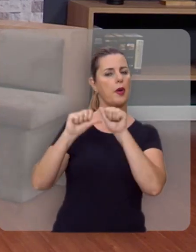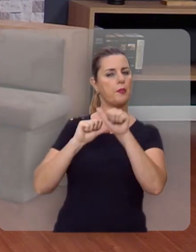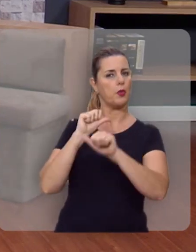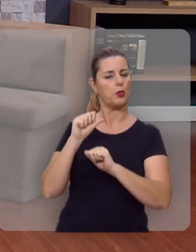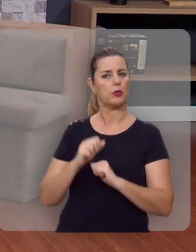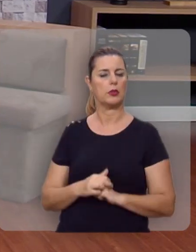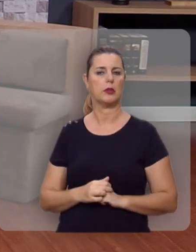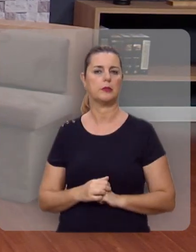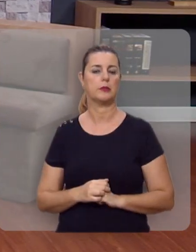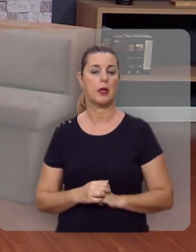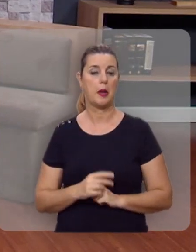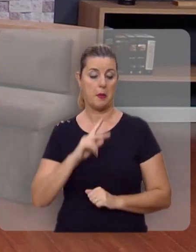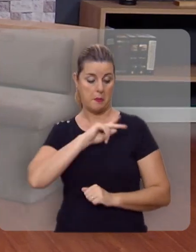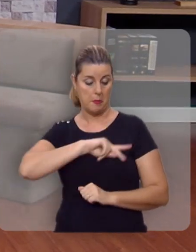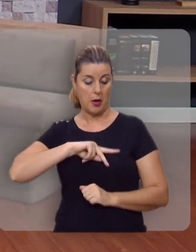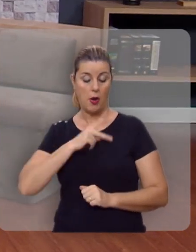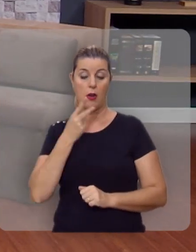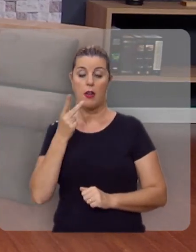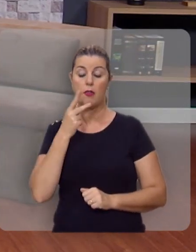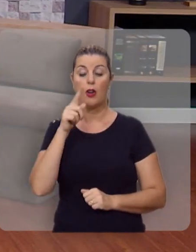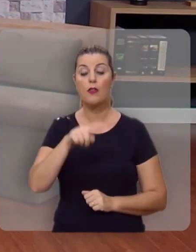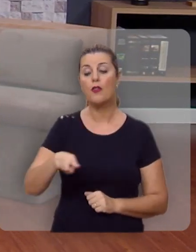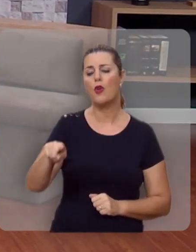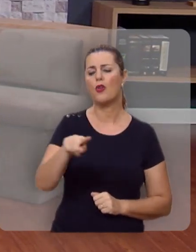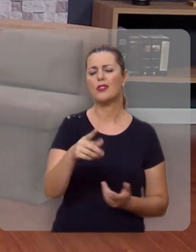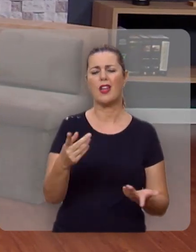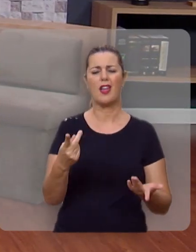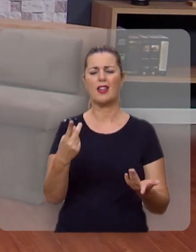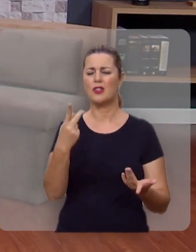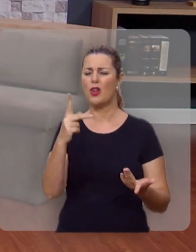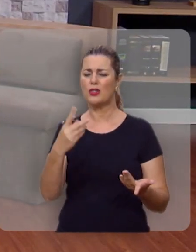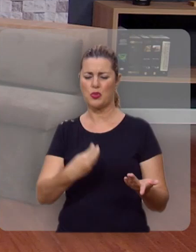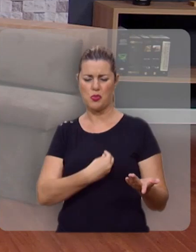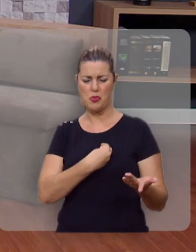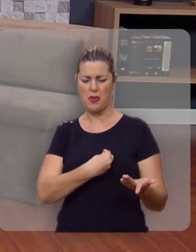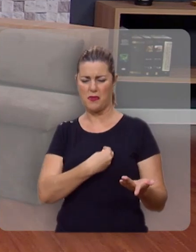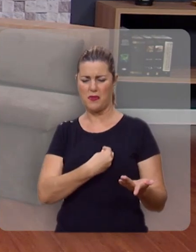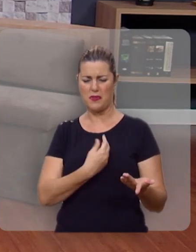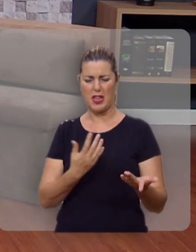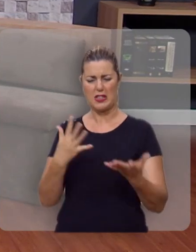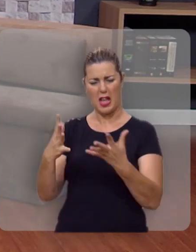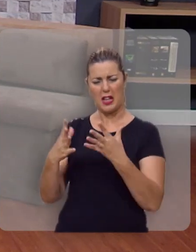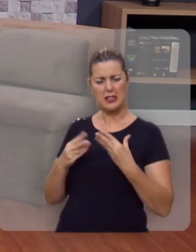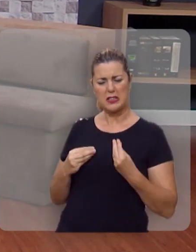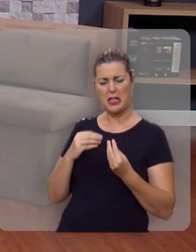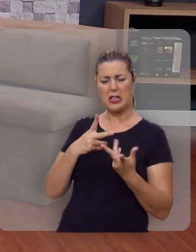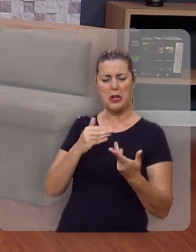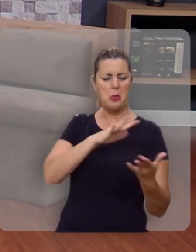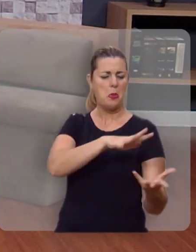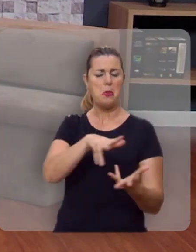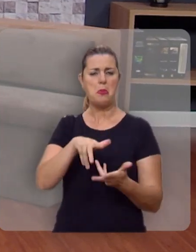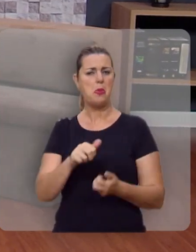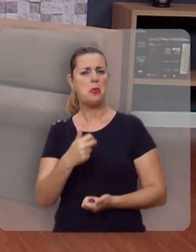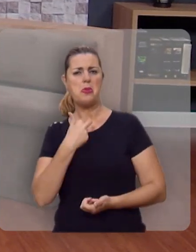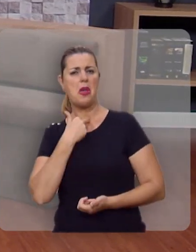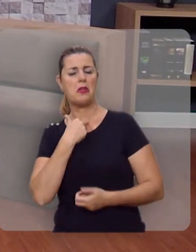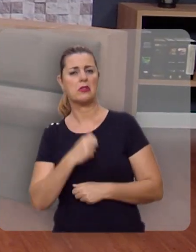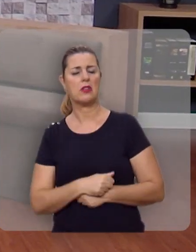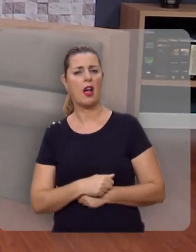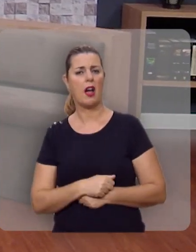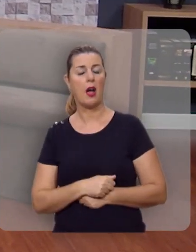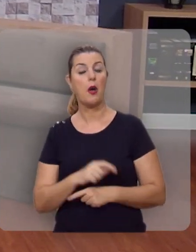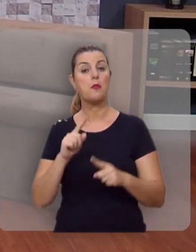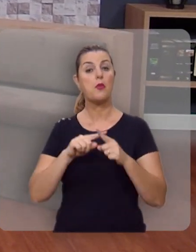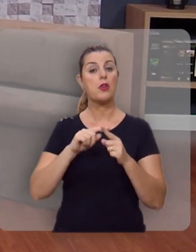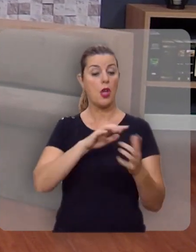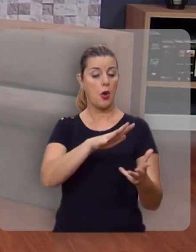imutável e inalterável. Paulo diz assim: não ponha o seu pé na forma do mundo, porque